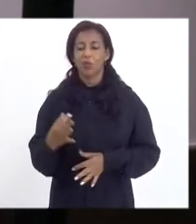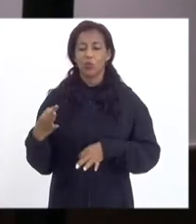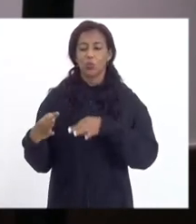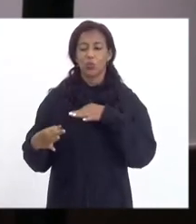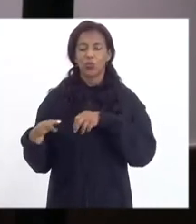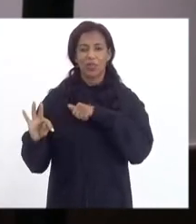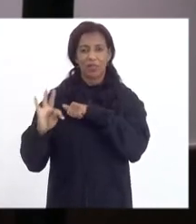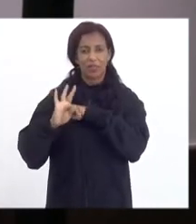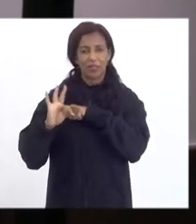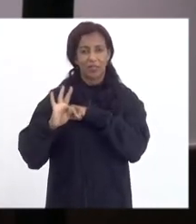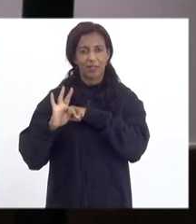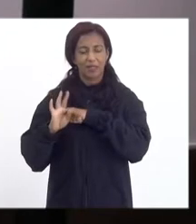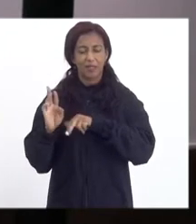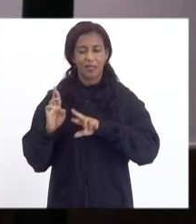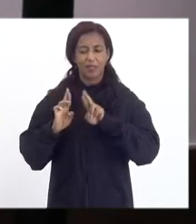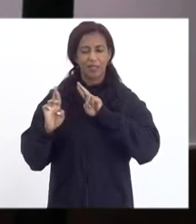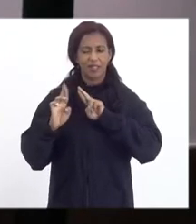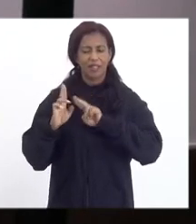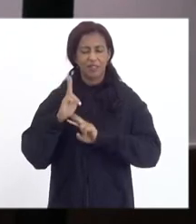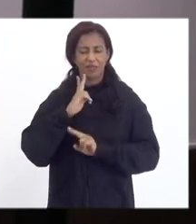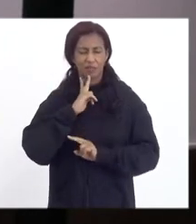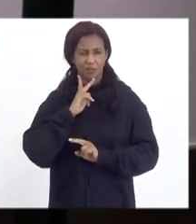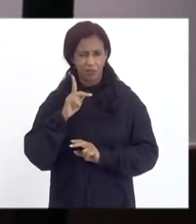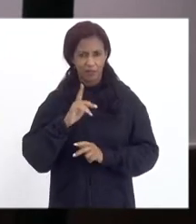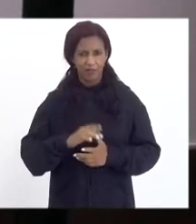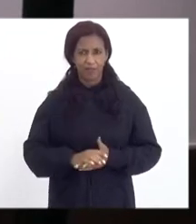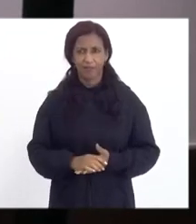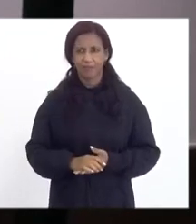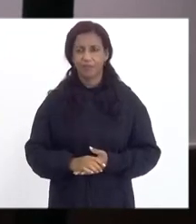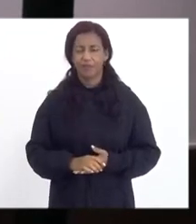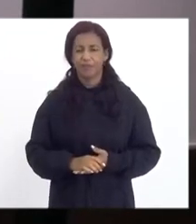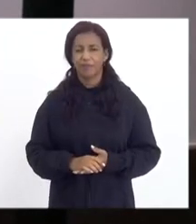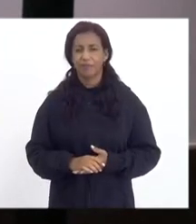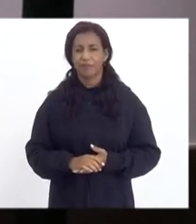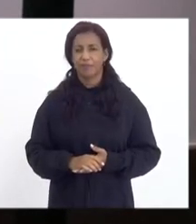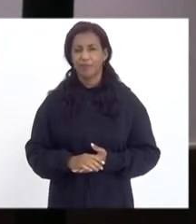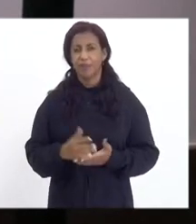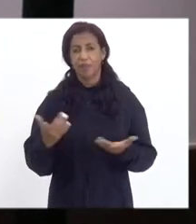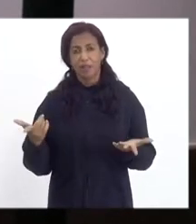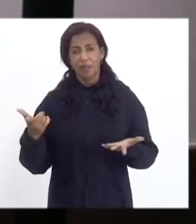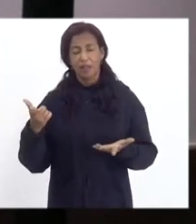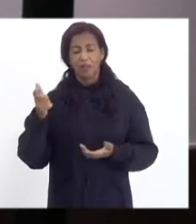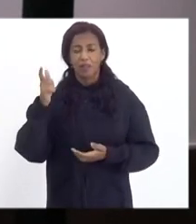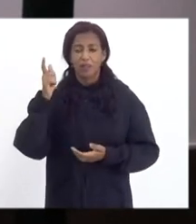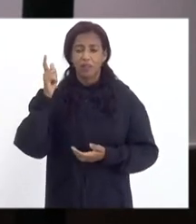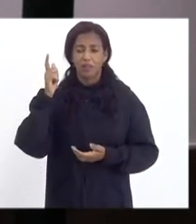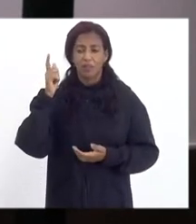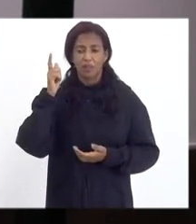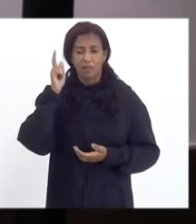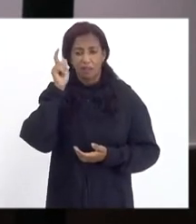técnico-jurídica em relação ao que o senhor falou. Claro que a intenção do Eduardo Paes